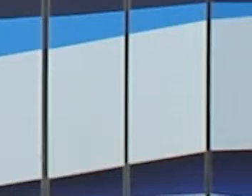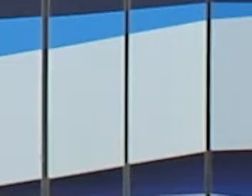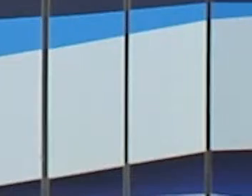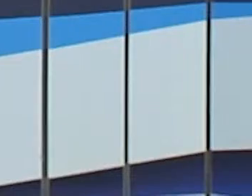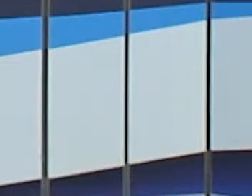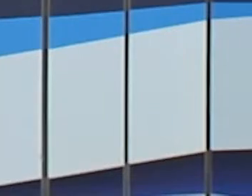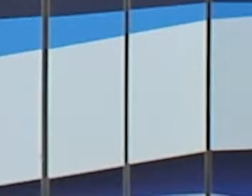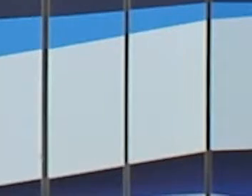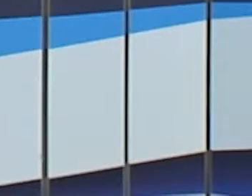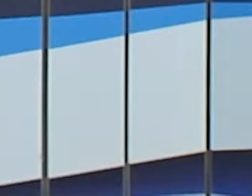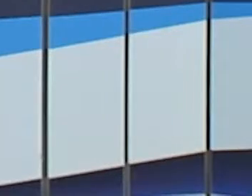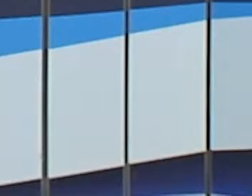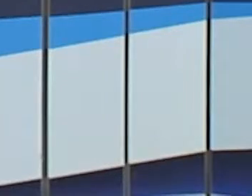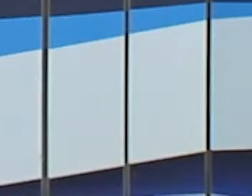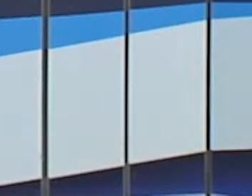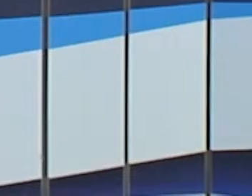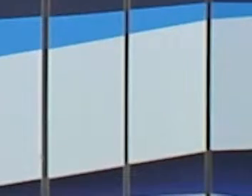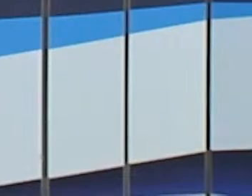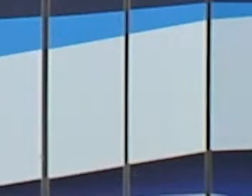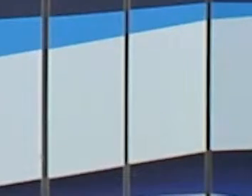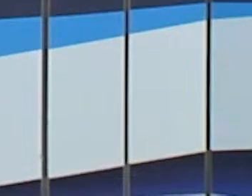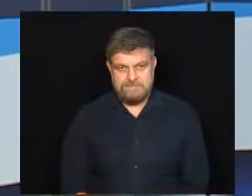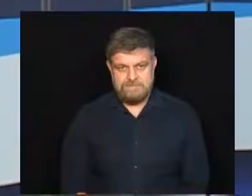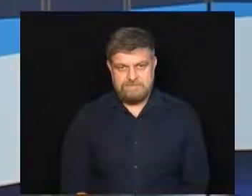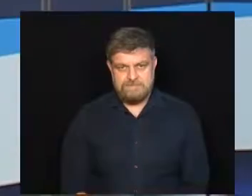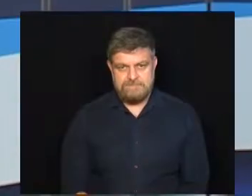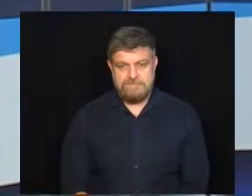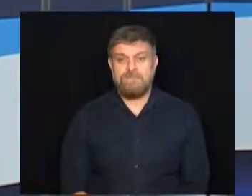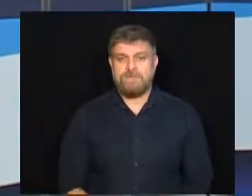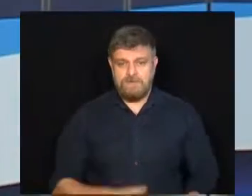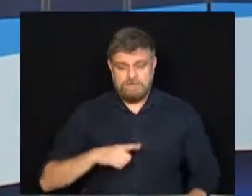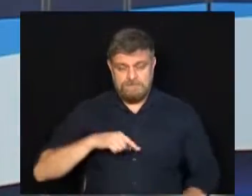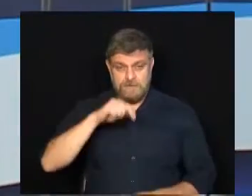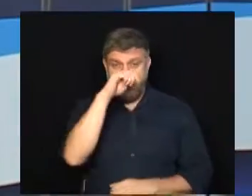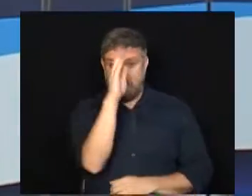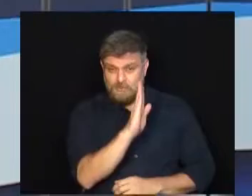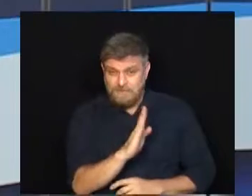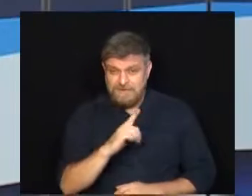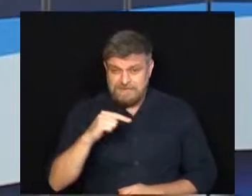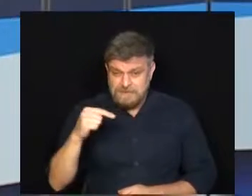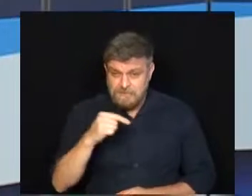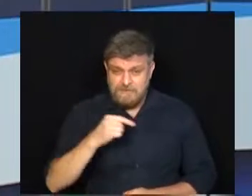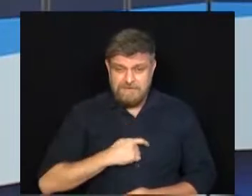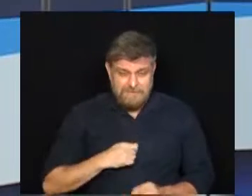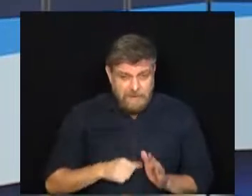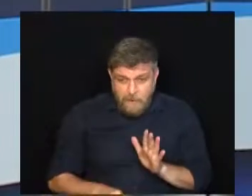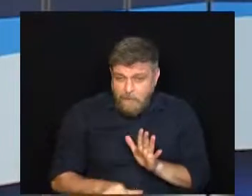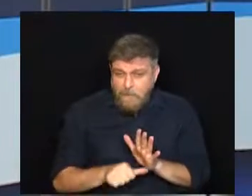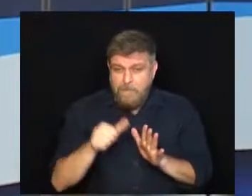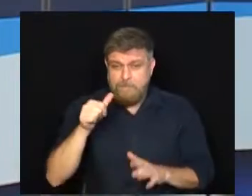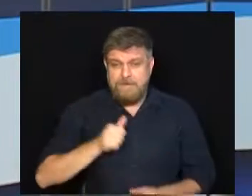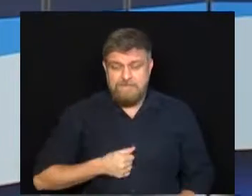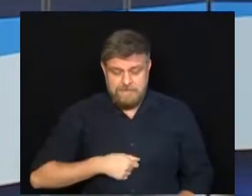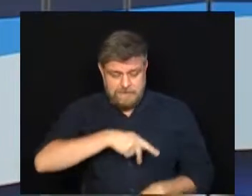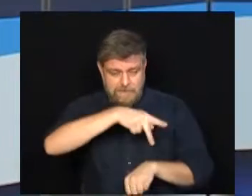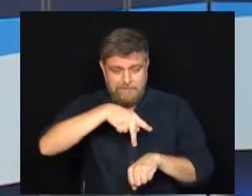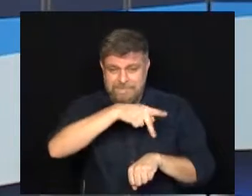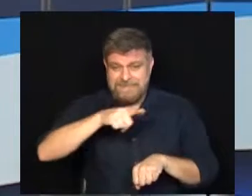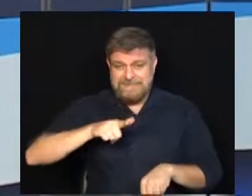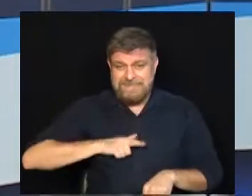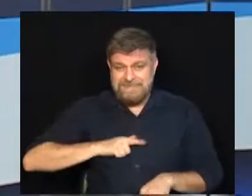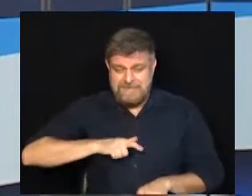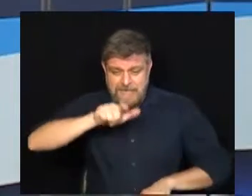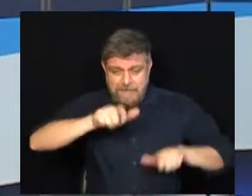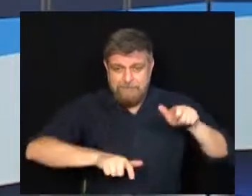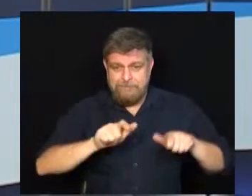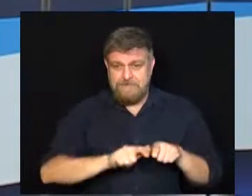foi o primeiro no ranking dos assassinatos de pessoas trans no mundo, com números que se mantiveram acima da